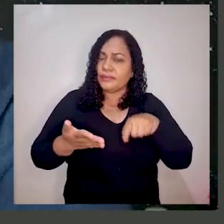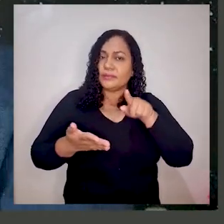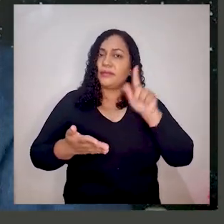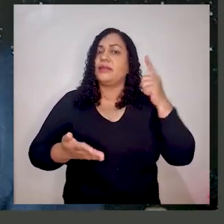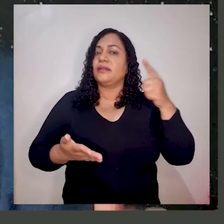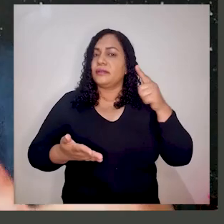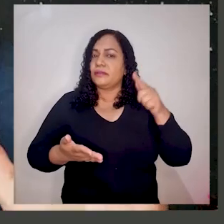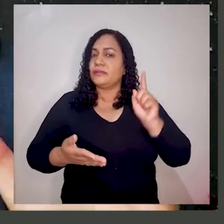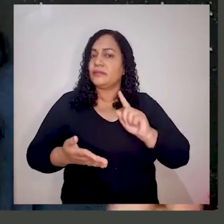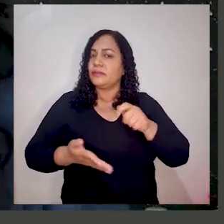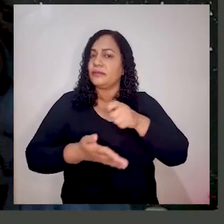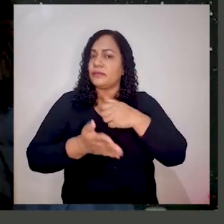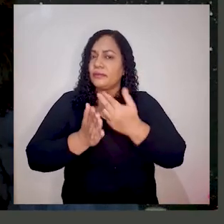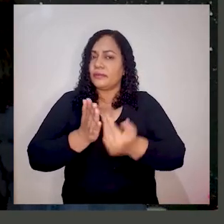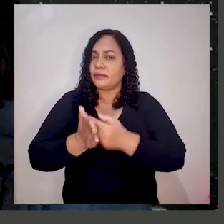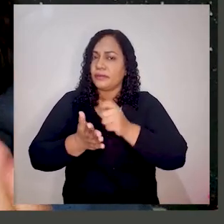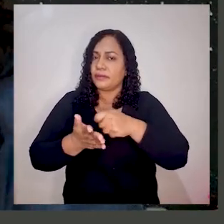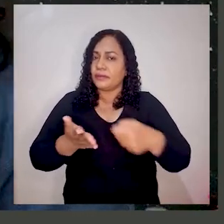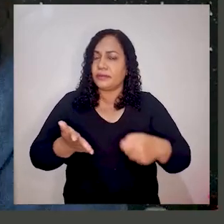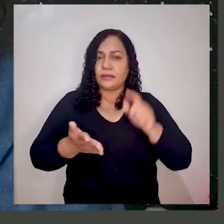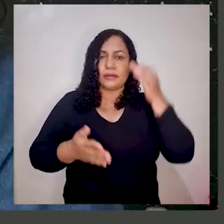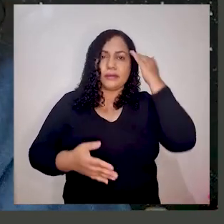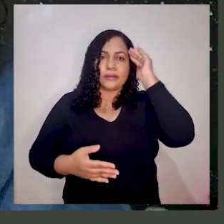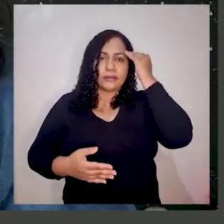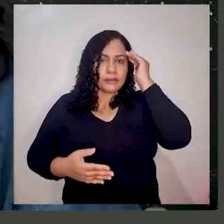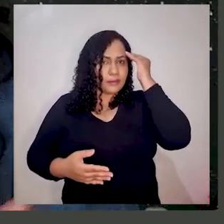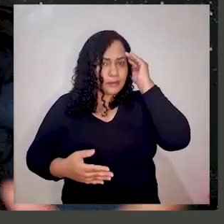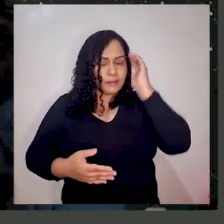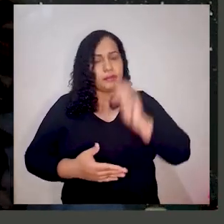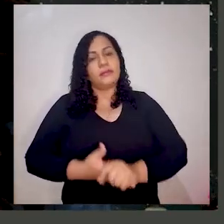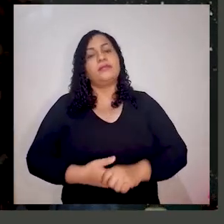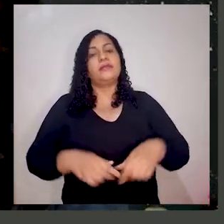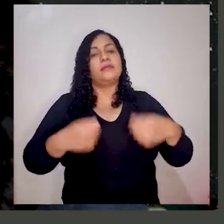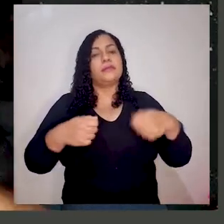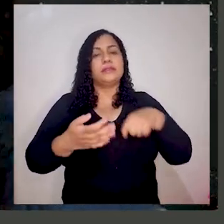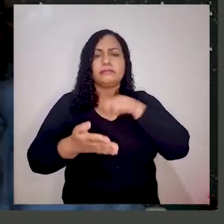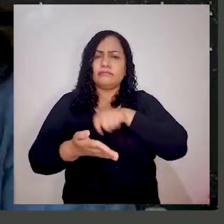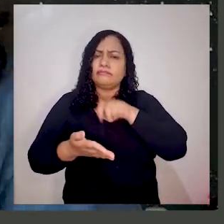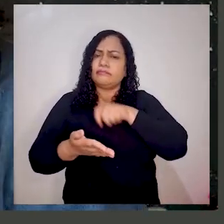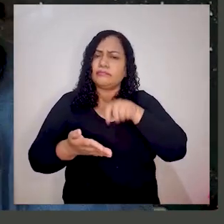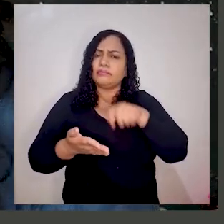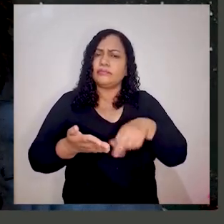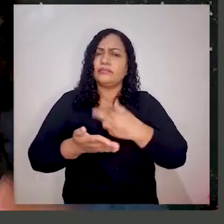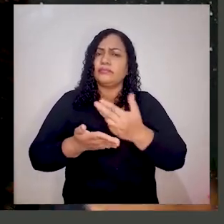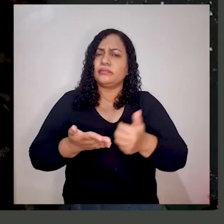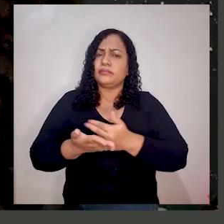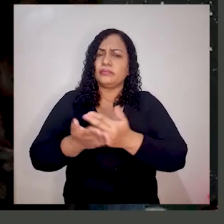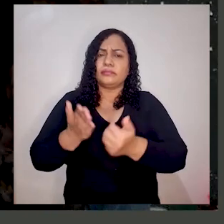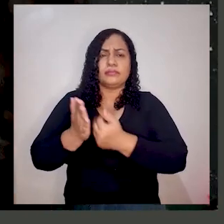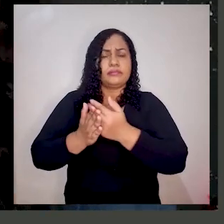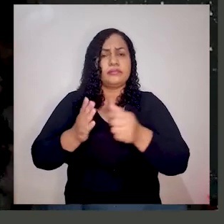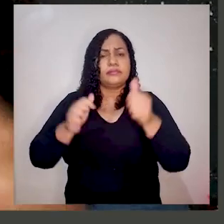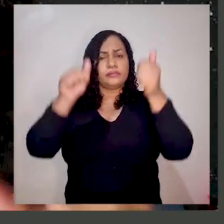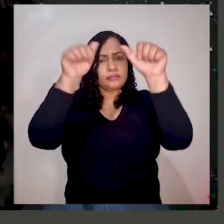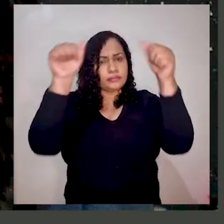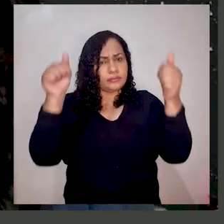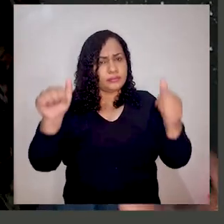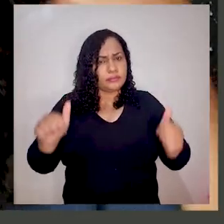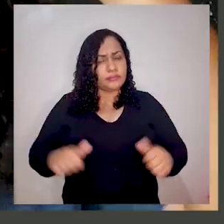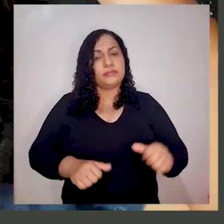de anotar, pessoal, geografia que não é desenhada, não é entendida. Mapas mentais, desenhos de